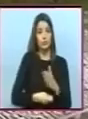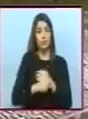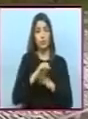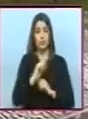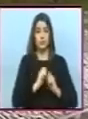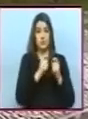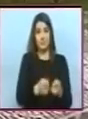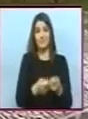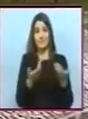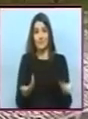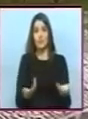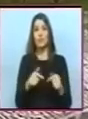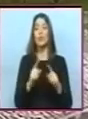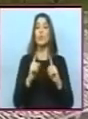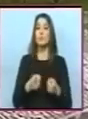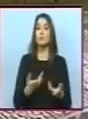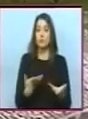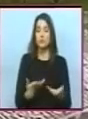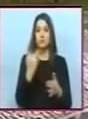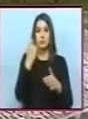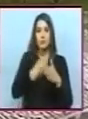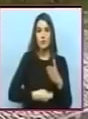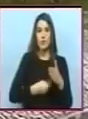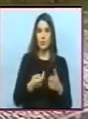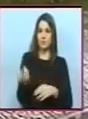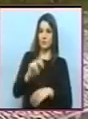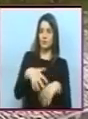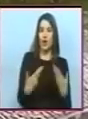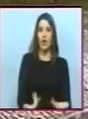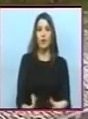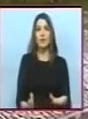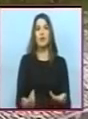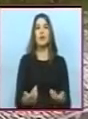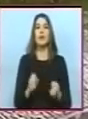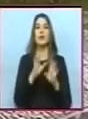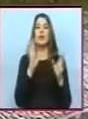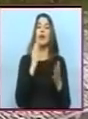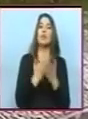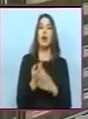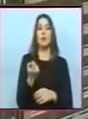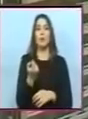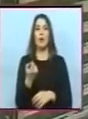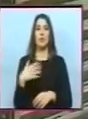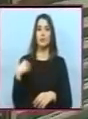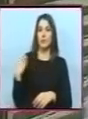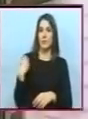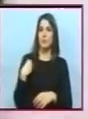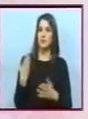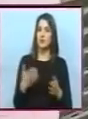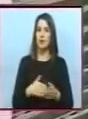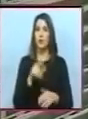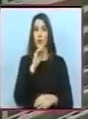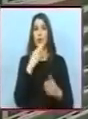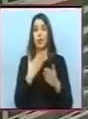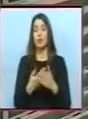a reintrodução de um imposto desse género vai, naturalmente, causar alguma fricção. E poderá mesmo ter impacto,